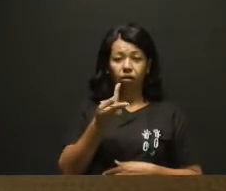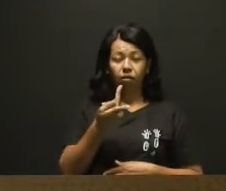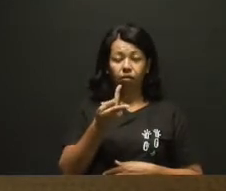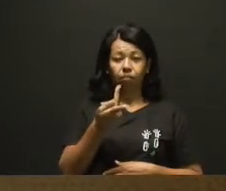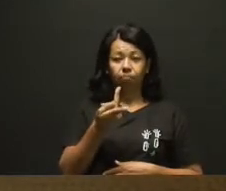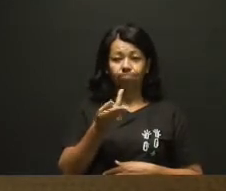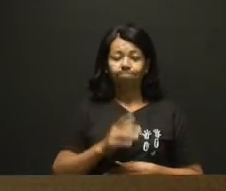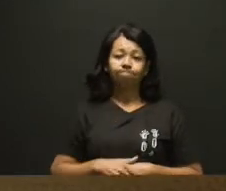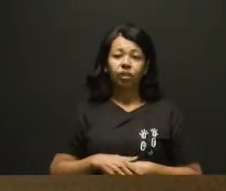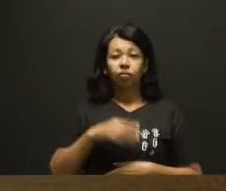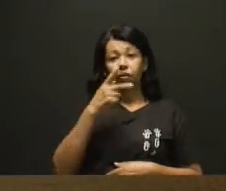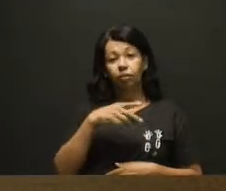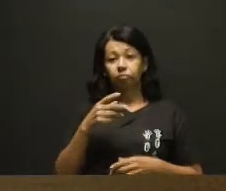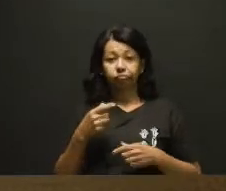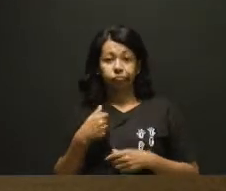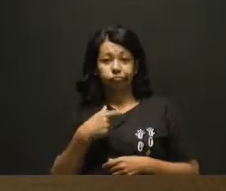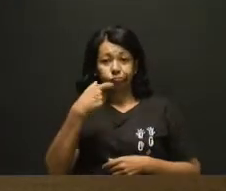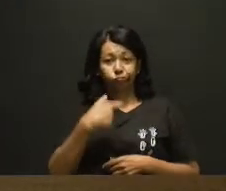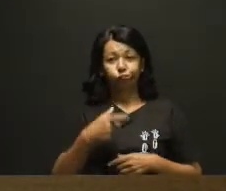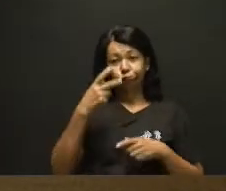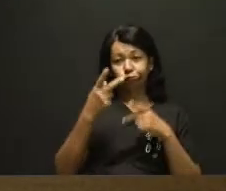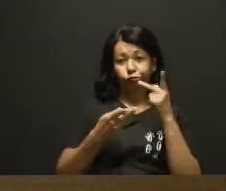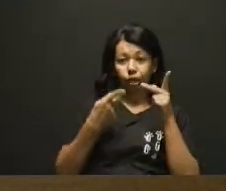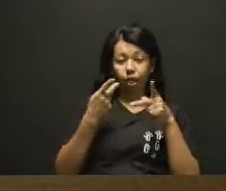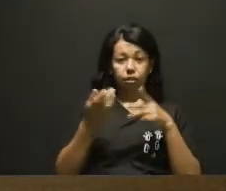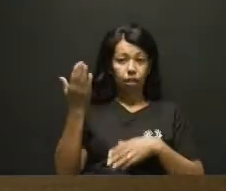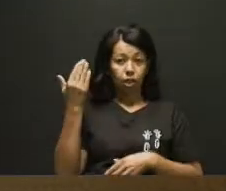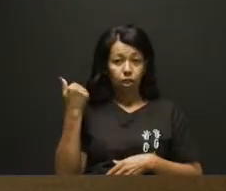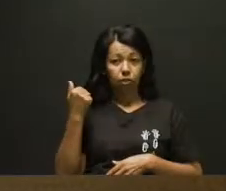falar de conhecer preços de base conhece torturado